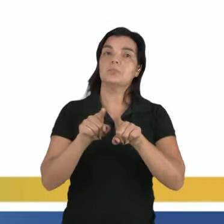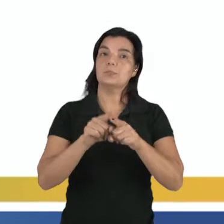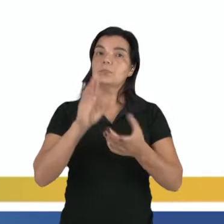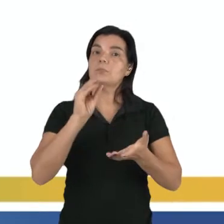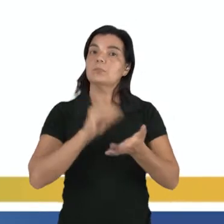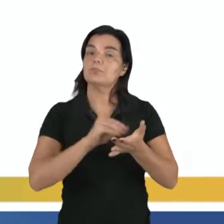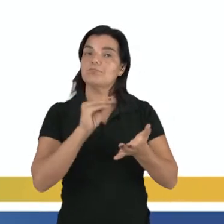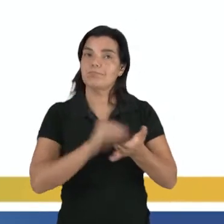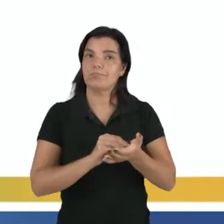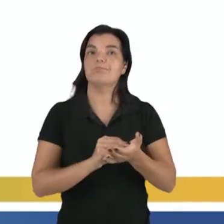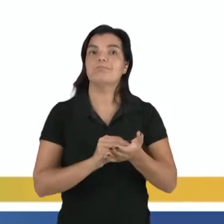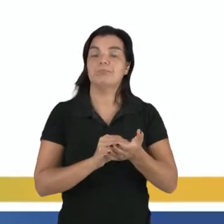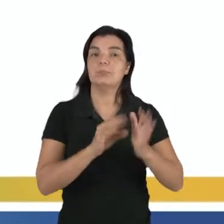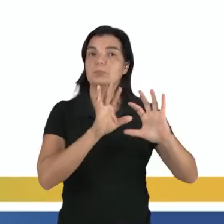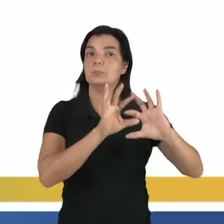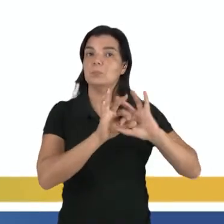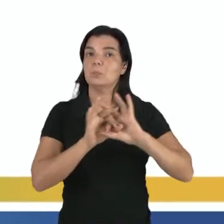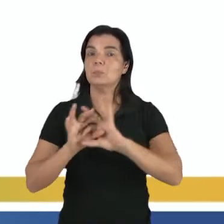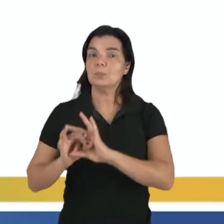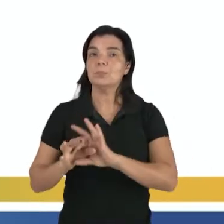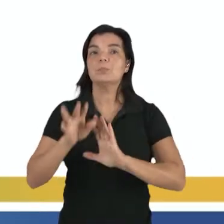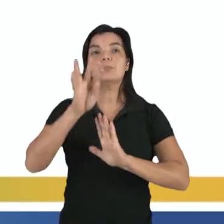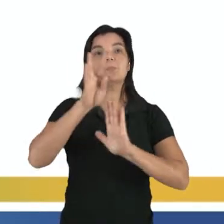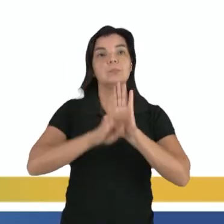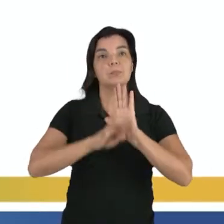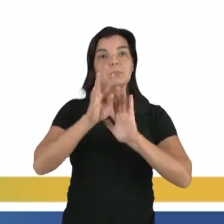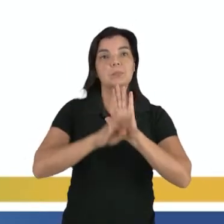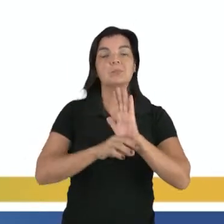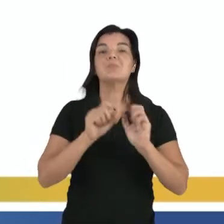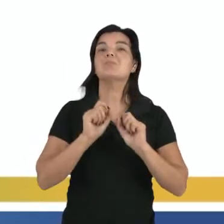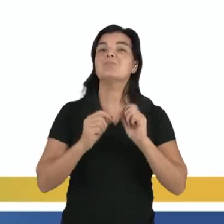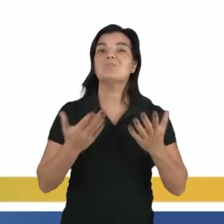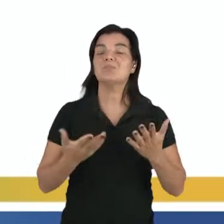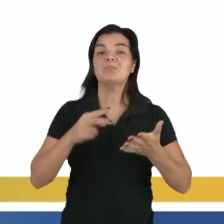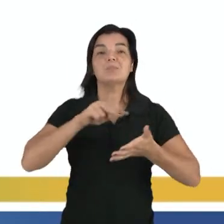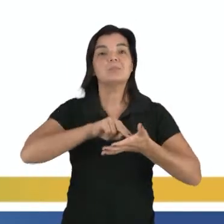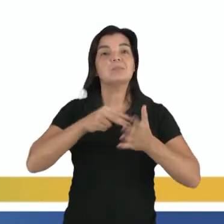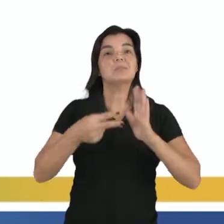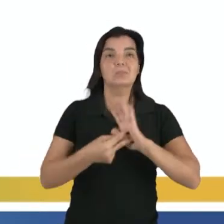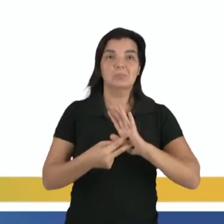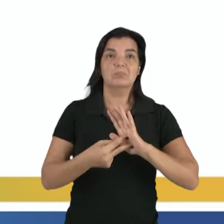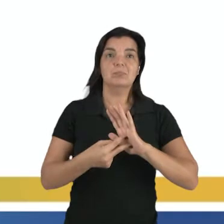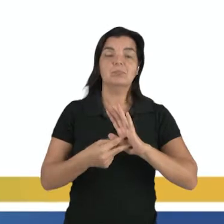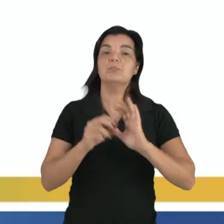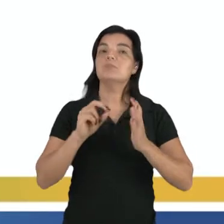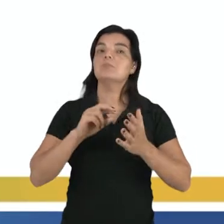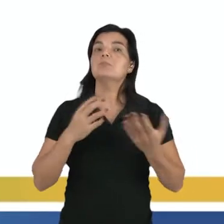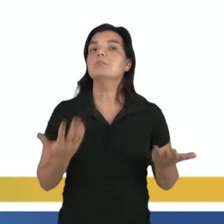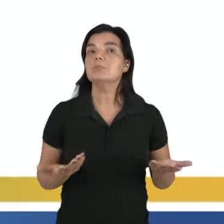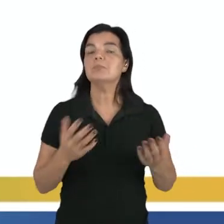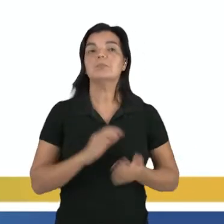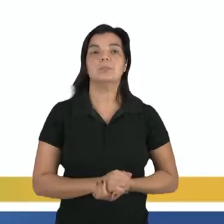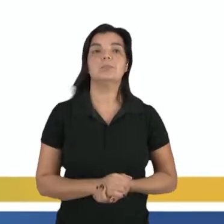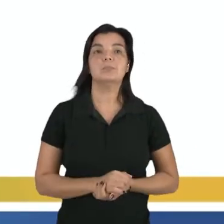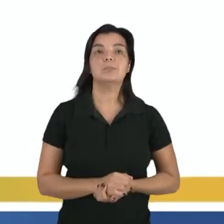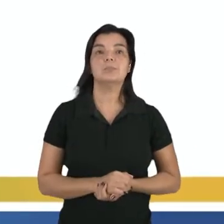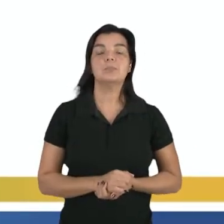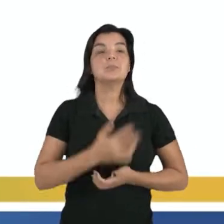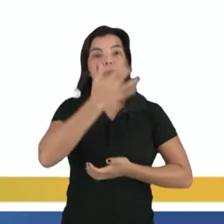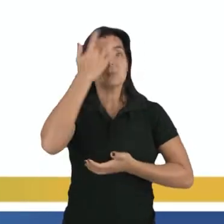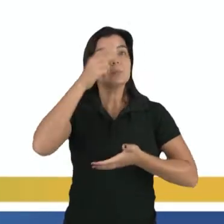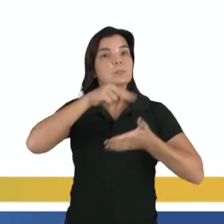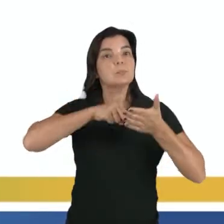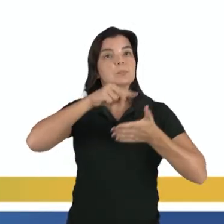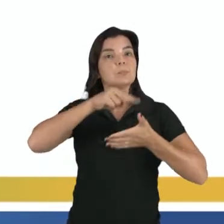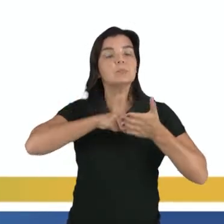compreensível. A falta de coerência no texto afeta a significação, ou seja,